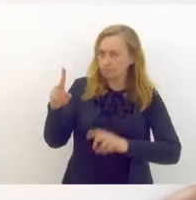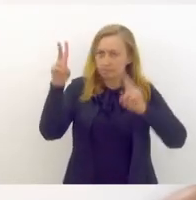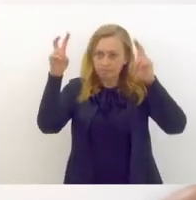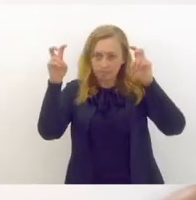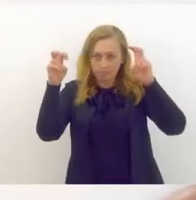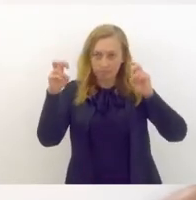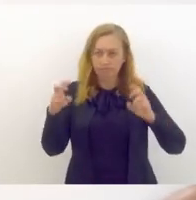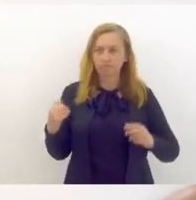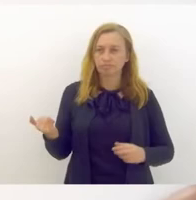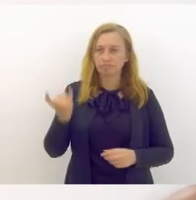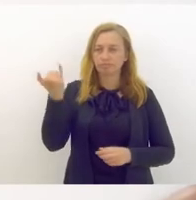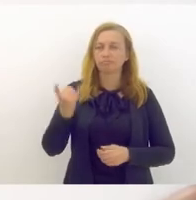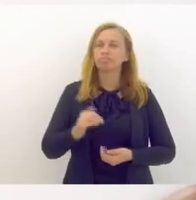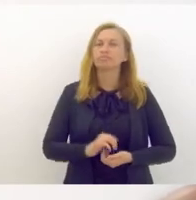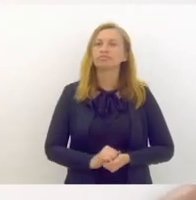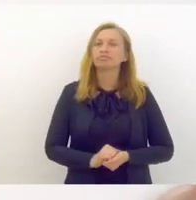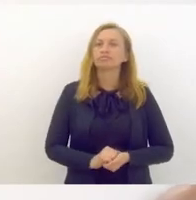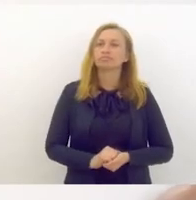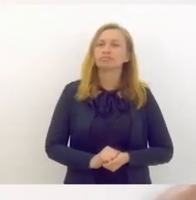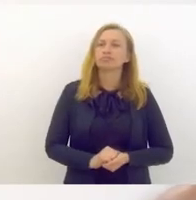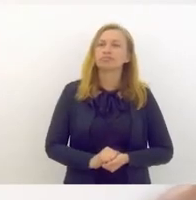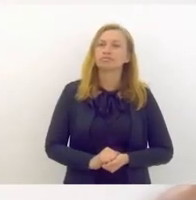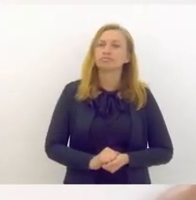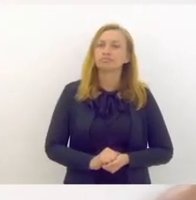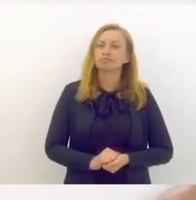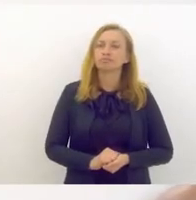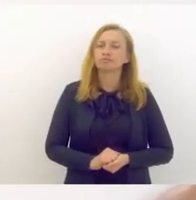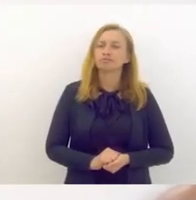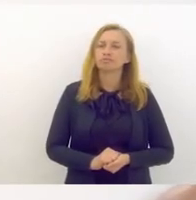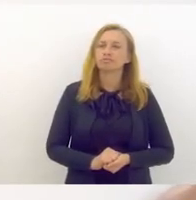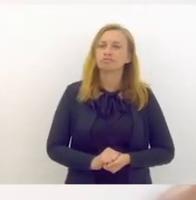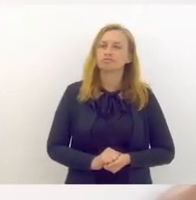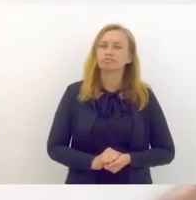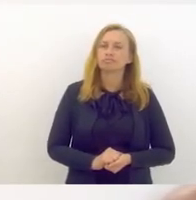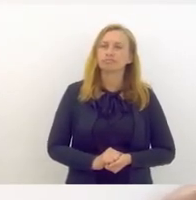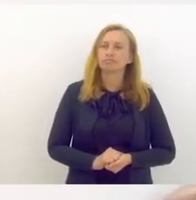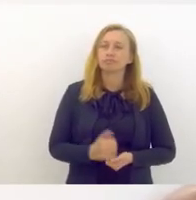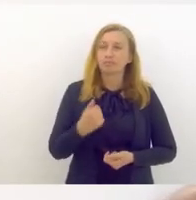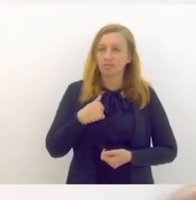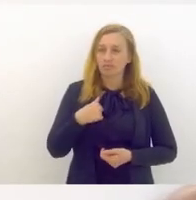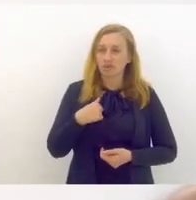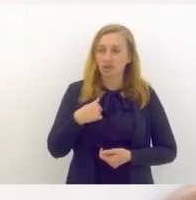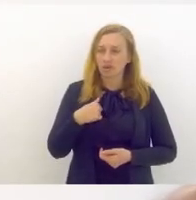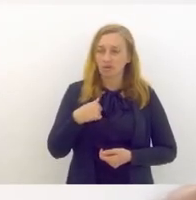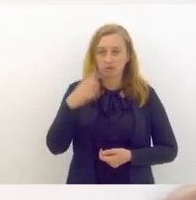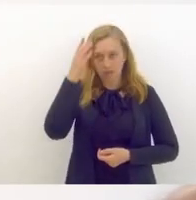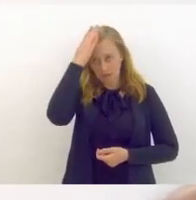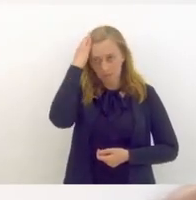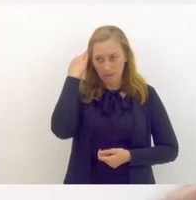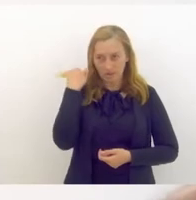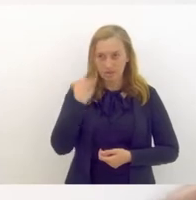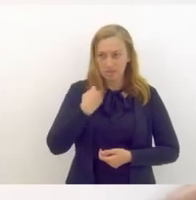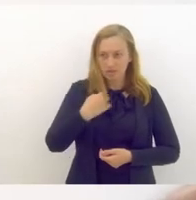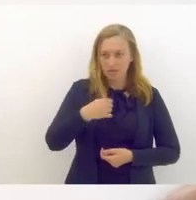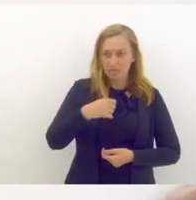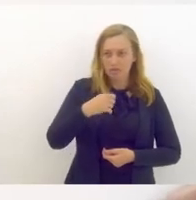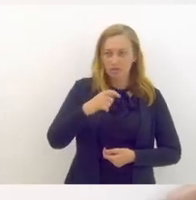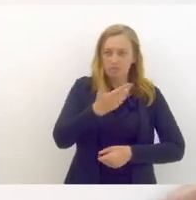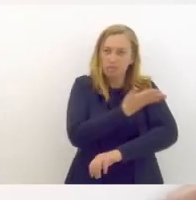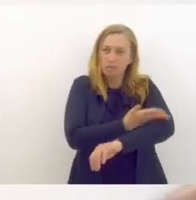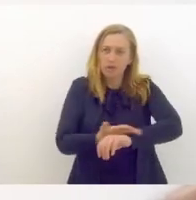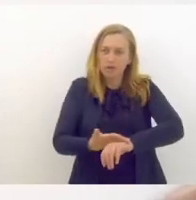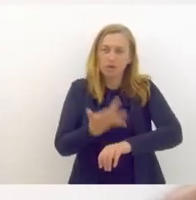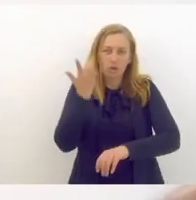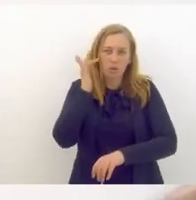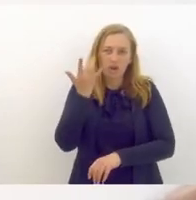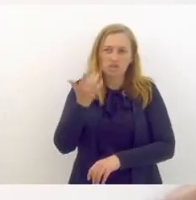tão grande relevância. Vocês veem pelo meu cabelo branco que eu talvez seja o mais idoso, mas não, o idoso que está